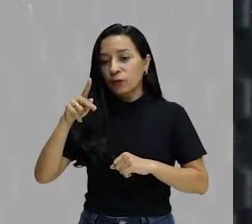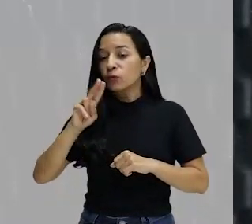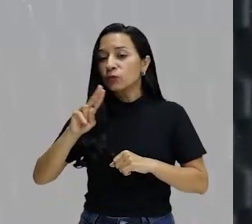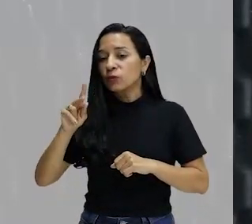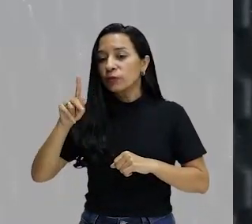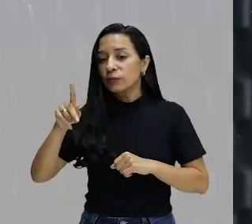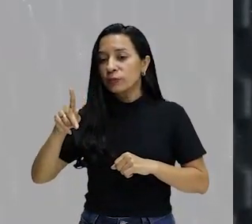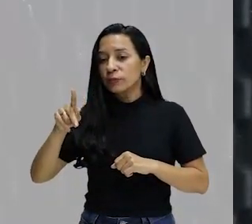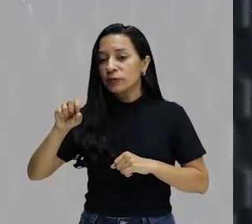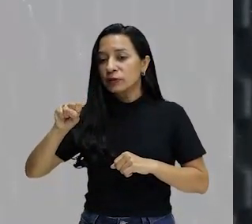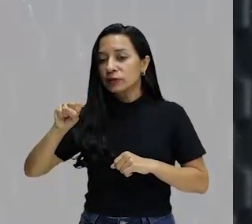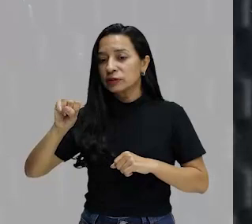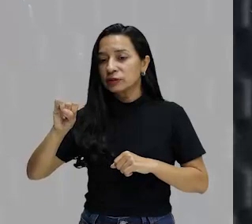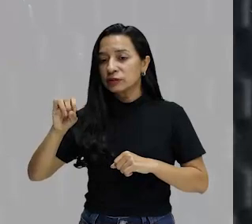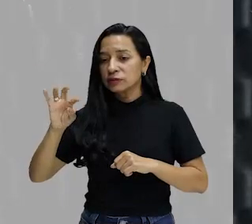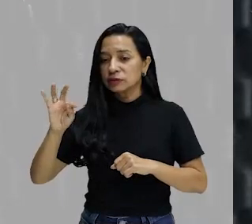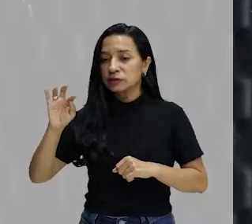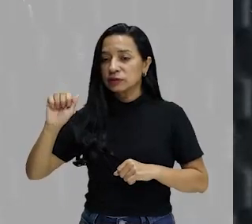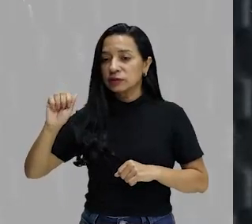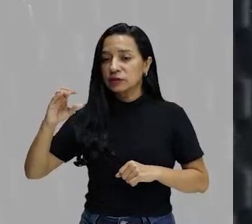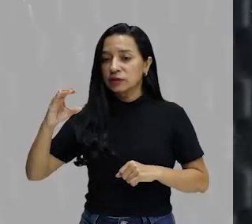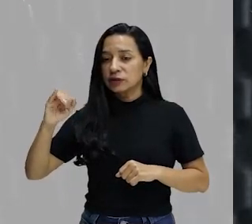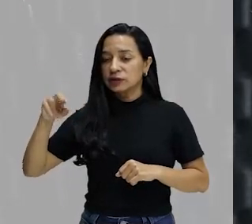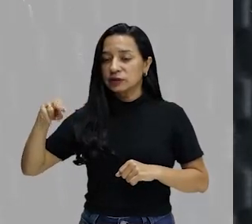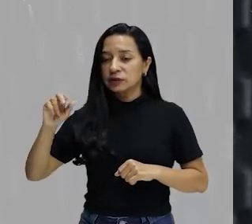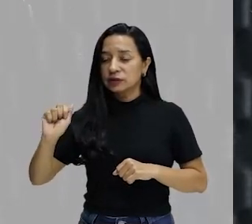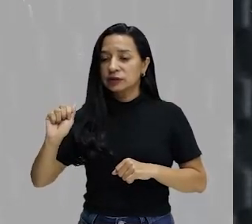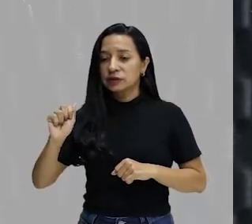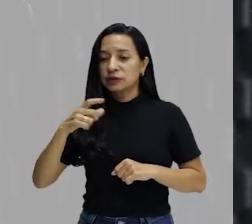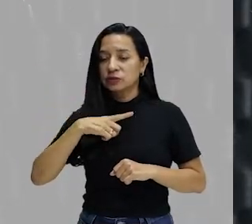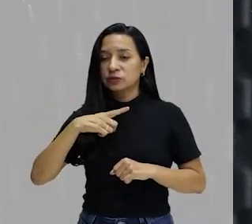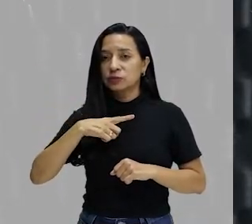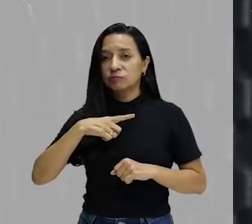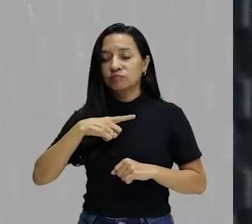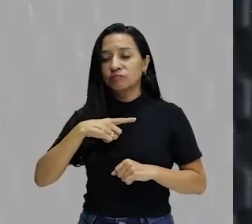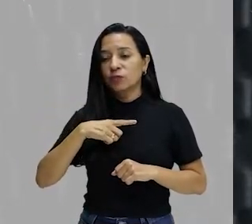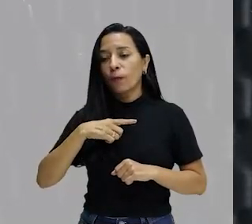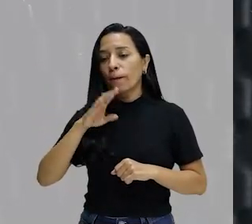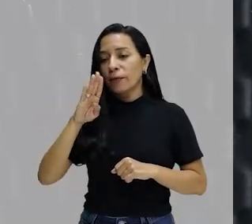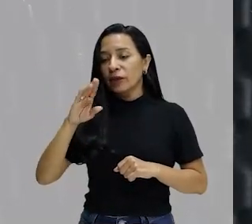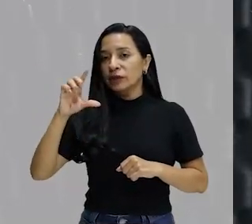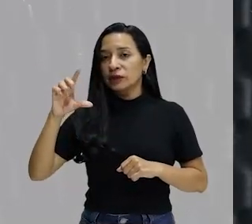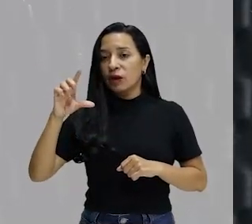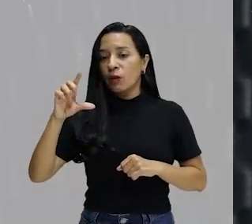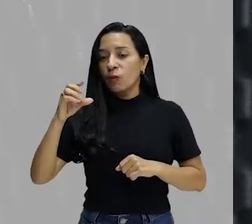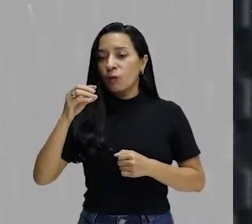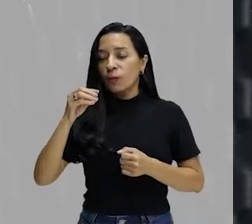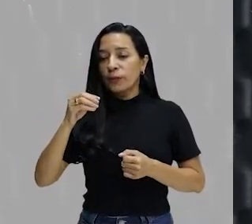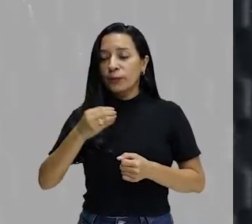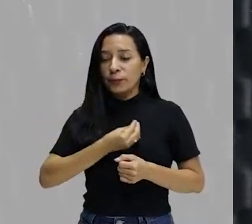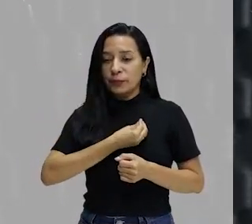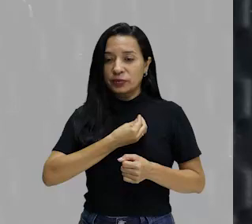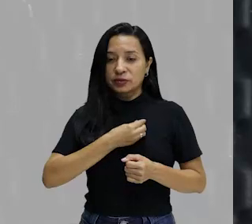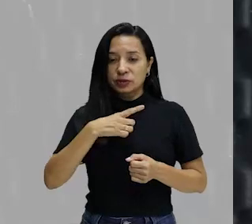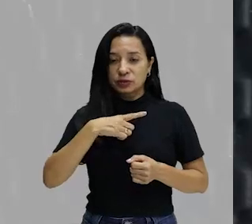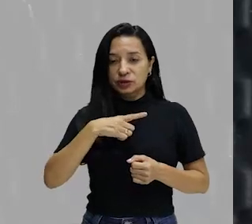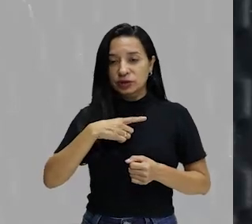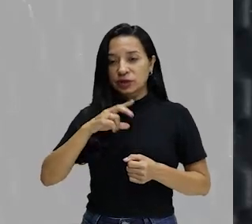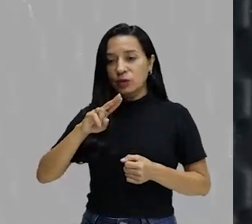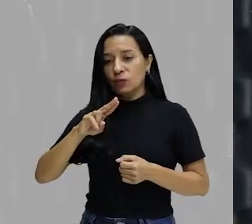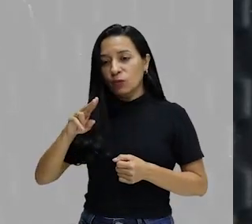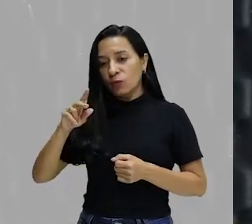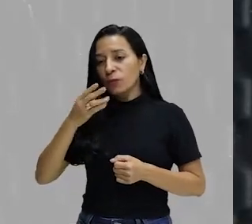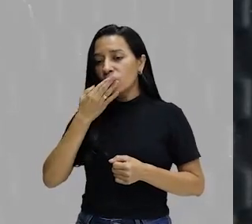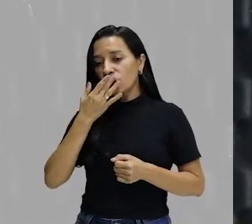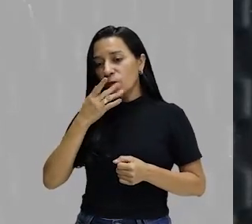psitacina, certo? Então, se tiver o Bzão presente, o indivíduo vai gerar o pigmento amarelo, psitacina. Já se ele tiver